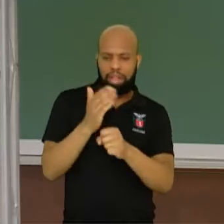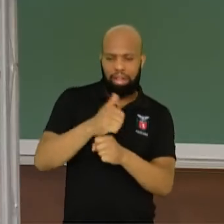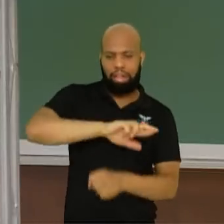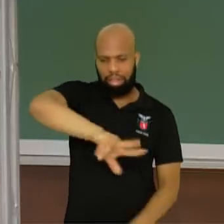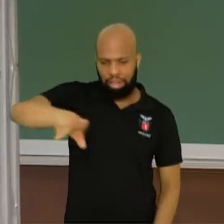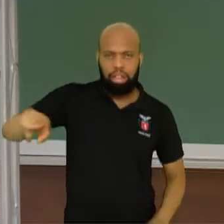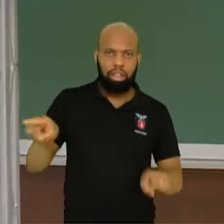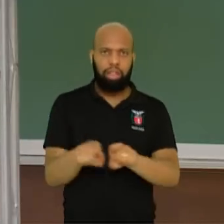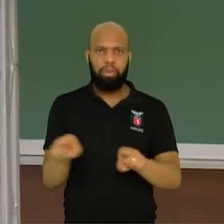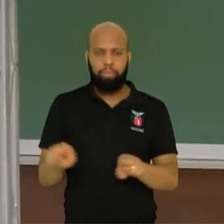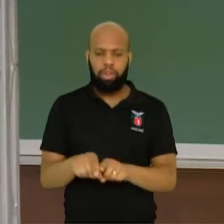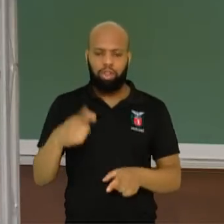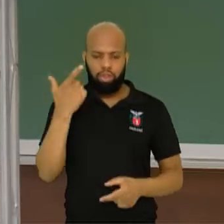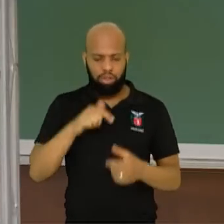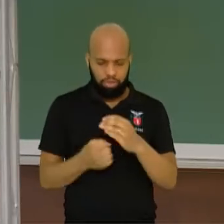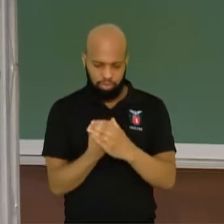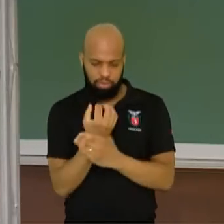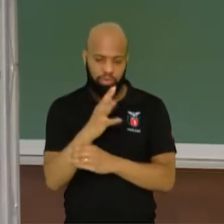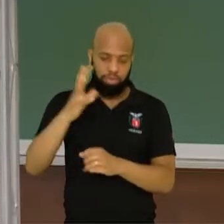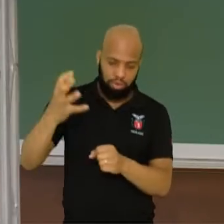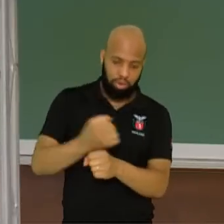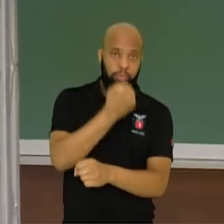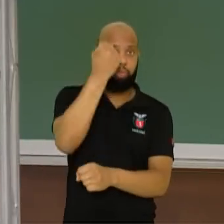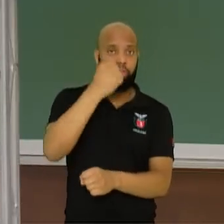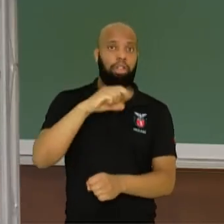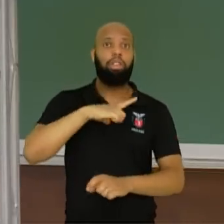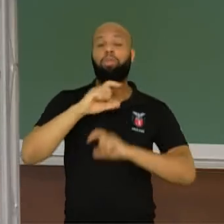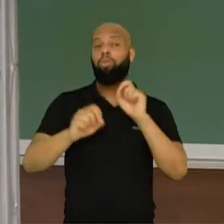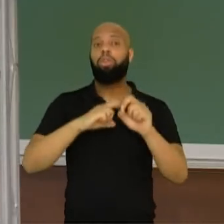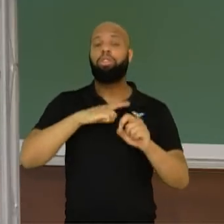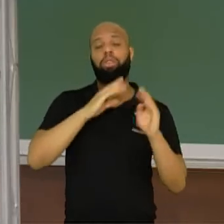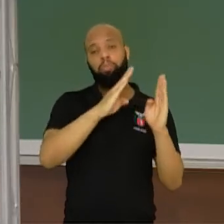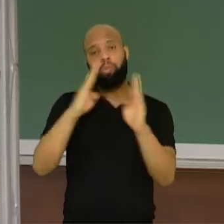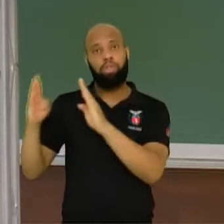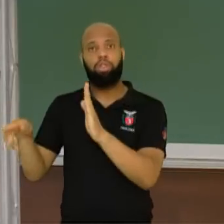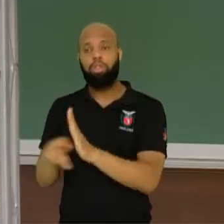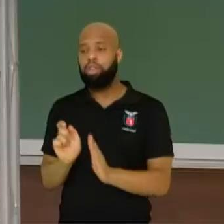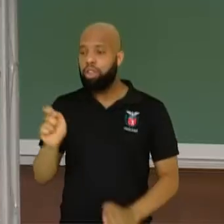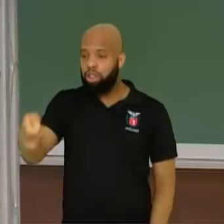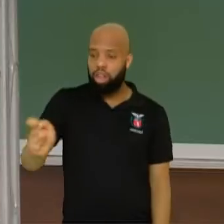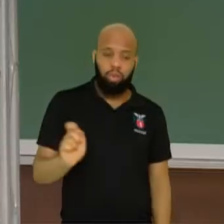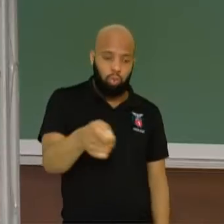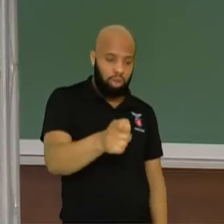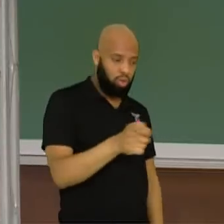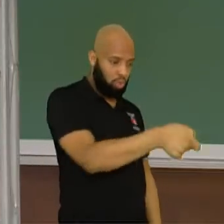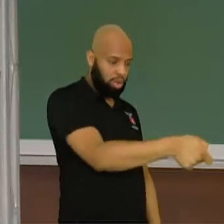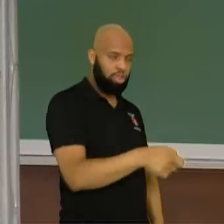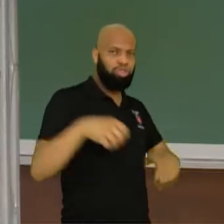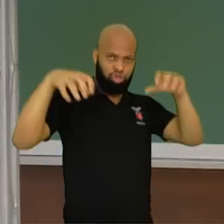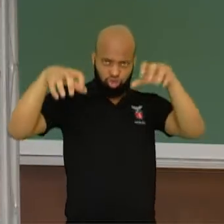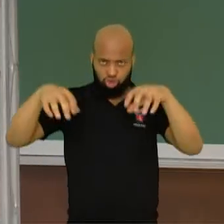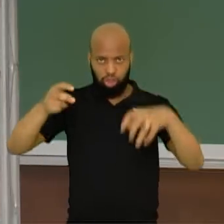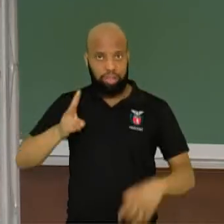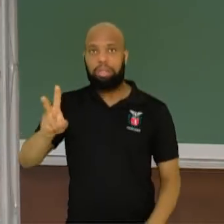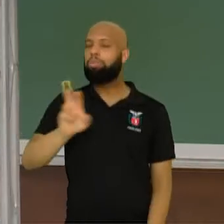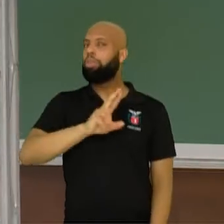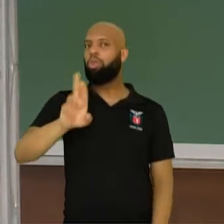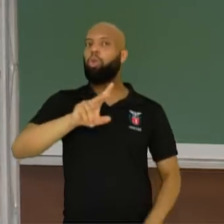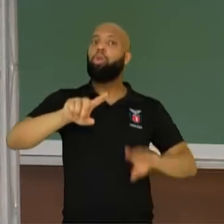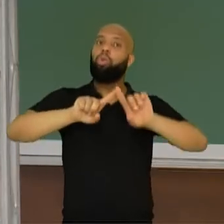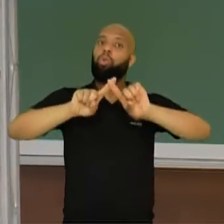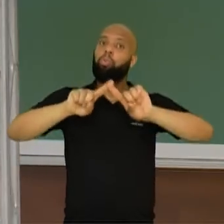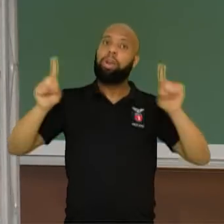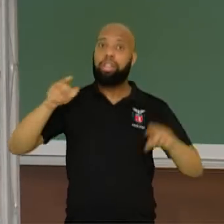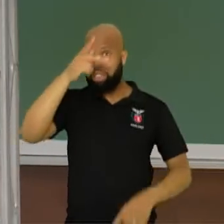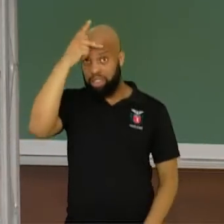a força da água gera energia elétrica. E os produtos, né? Então, esse jaleco azul que eu estou usando, na